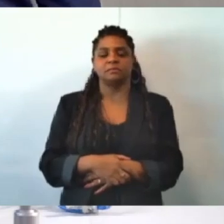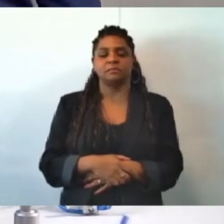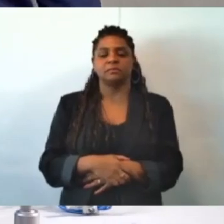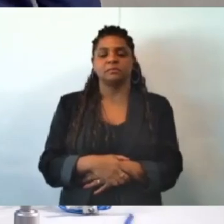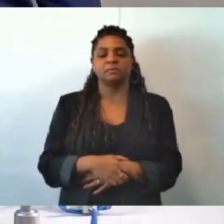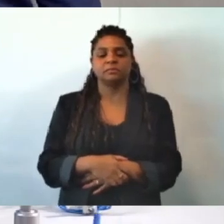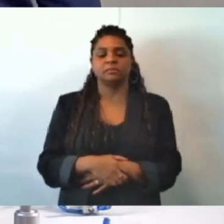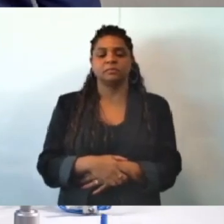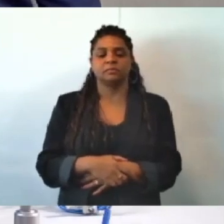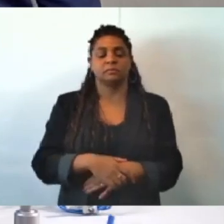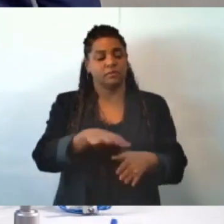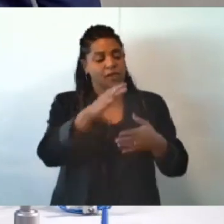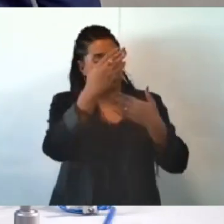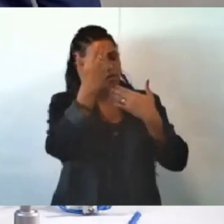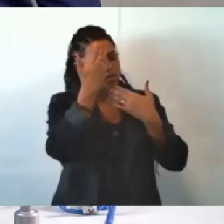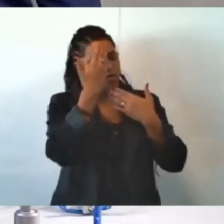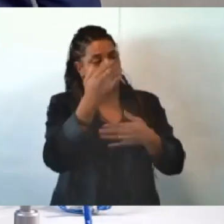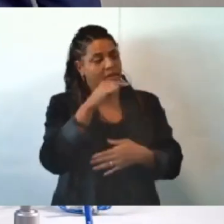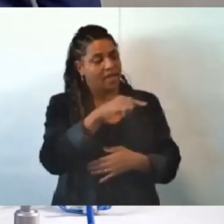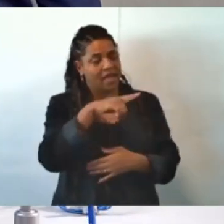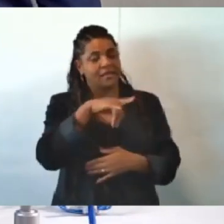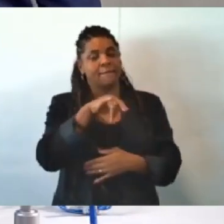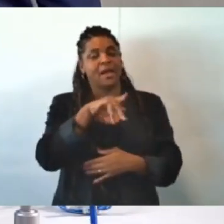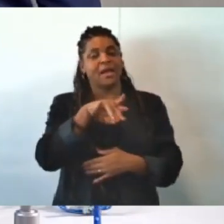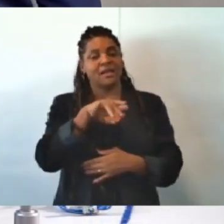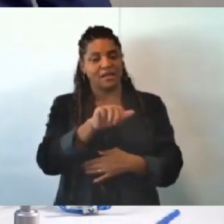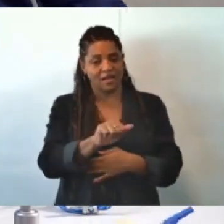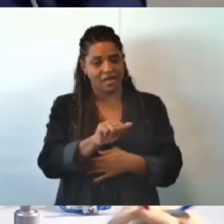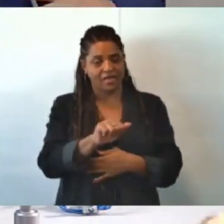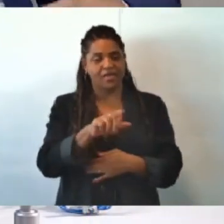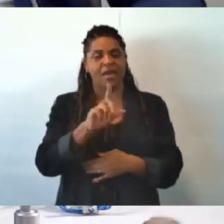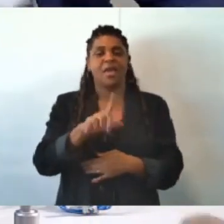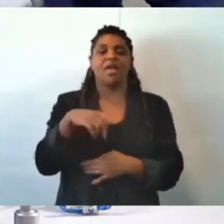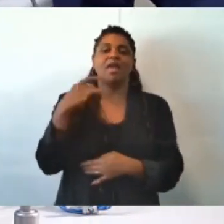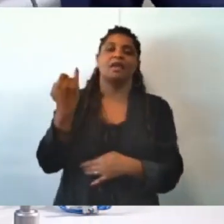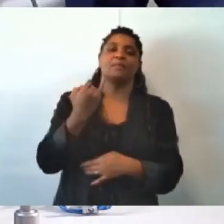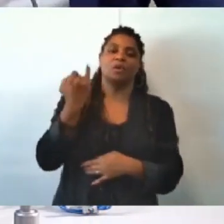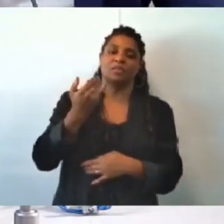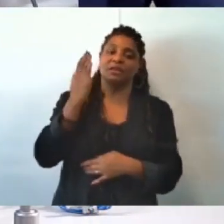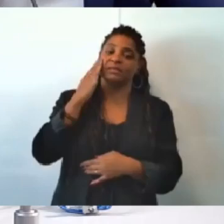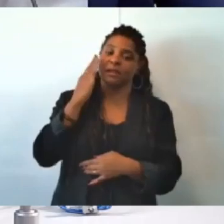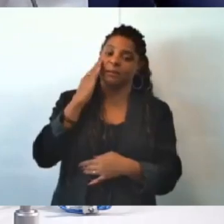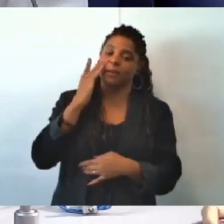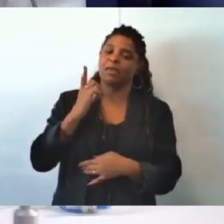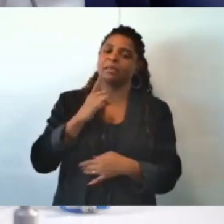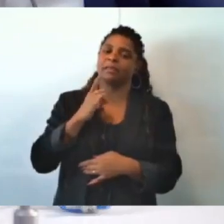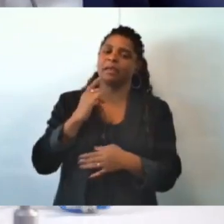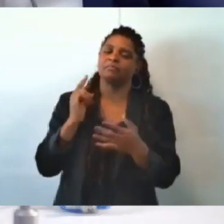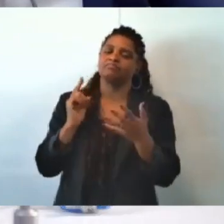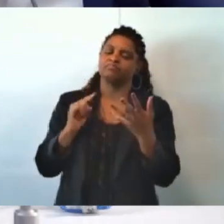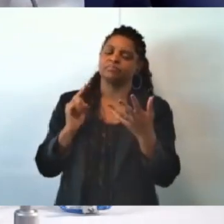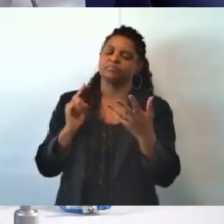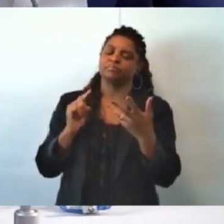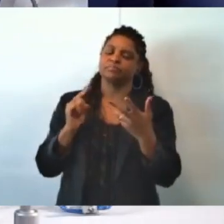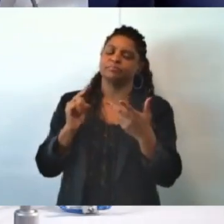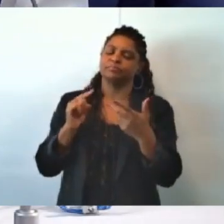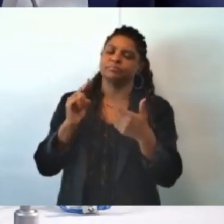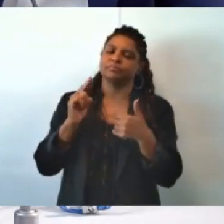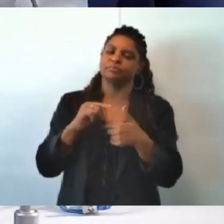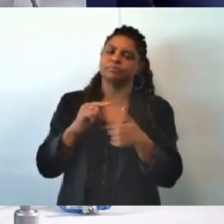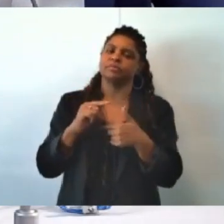Obrigado, Mariana. É muito importante saber, né, vários pontos, né, que a